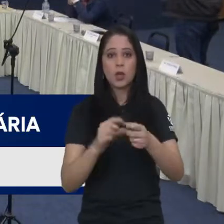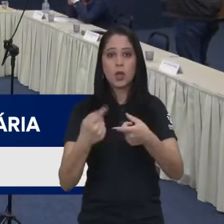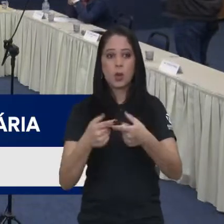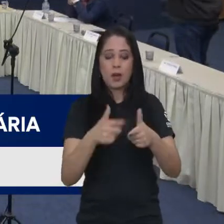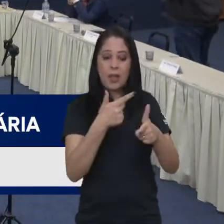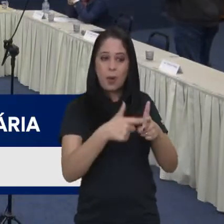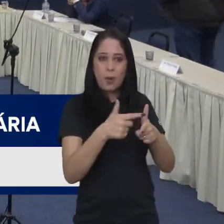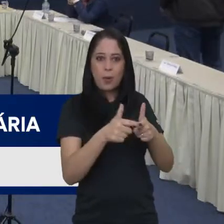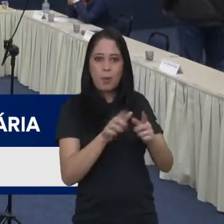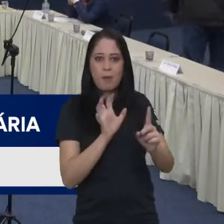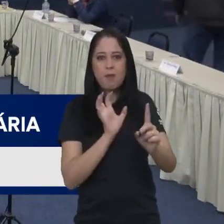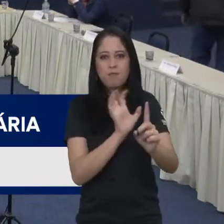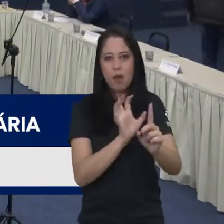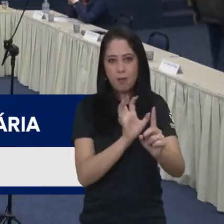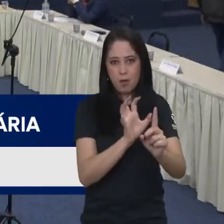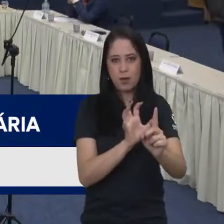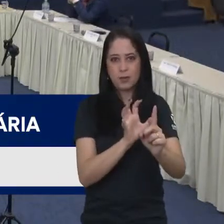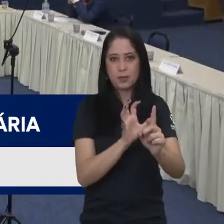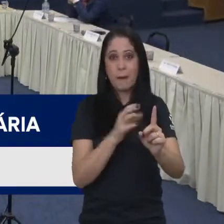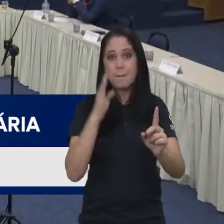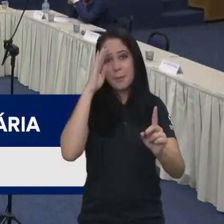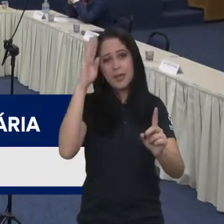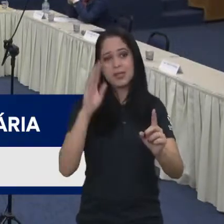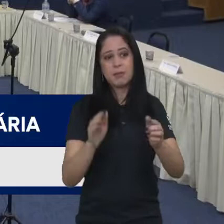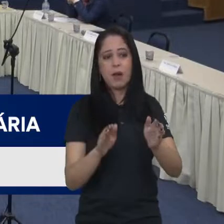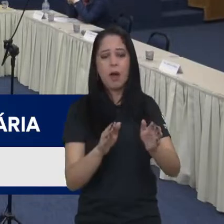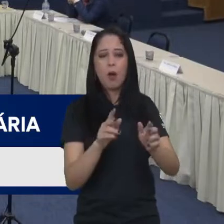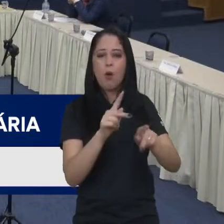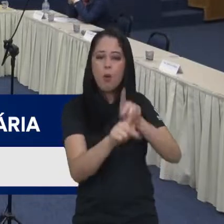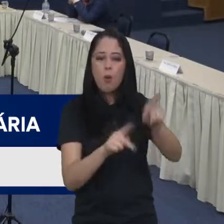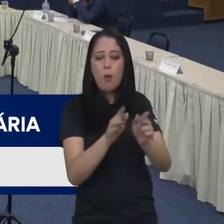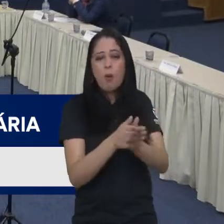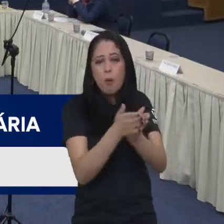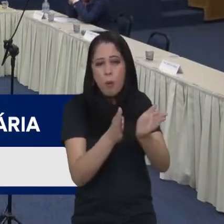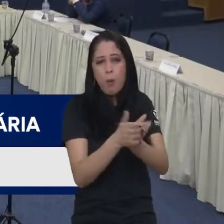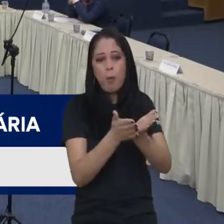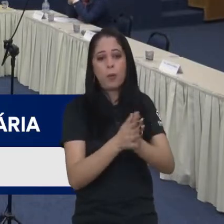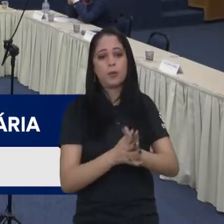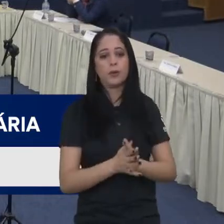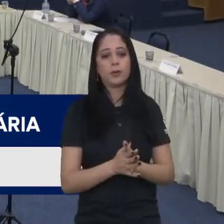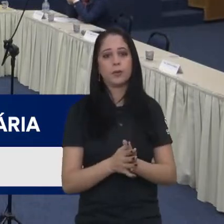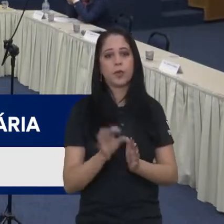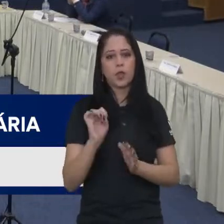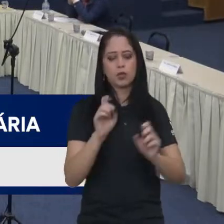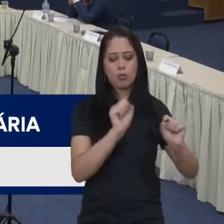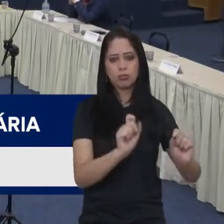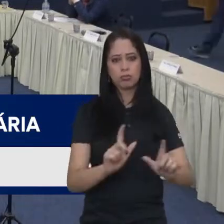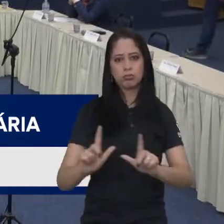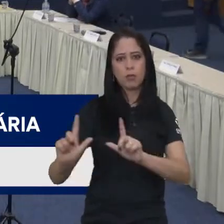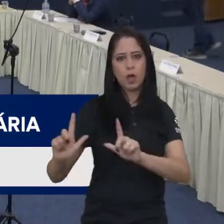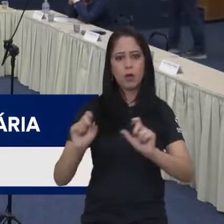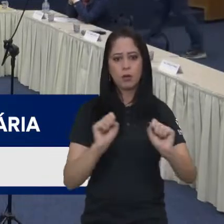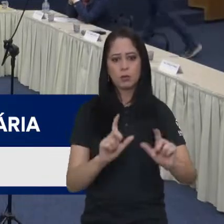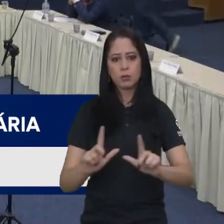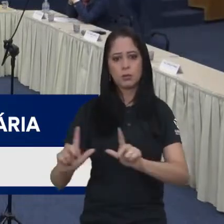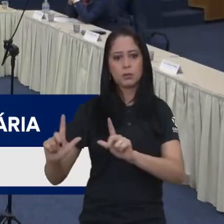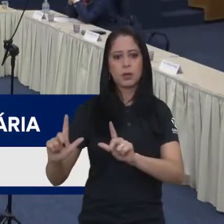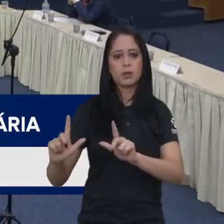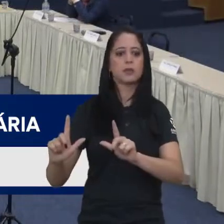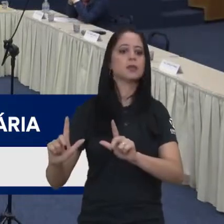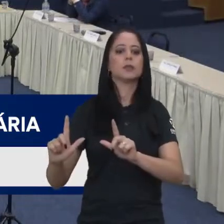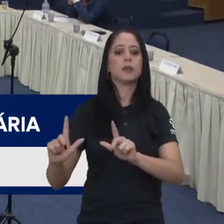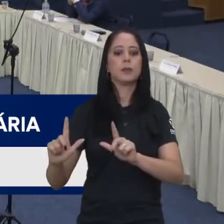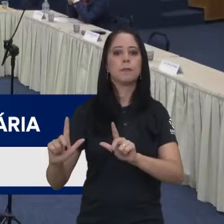problema que tem afetado muito a nossa população, principalmente a população de baixa renda. Eu só pedi para fazer essa apresentação para que a gente possa